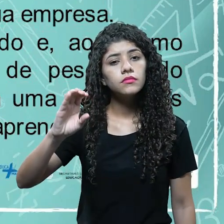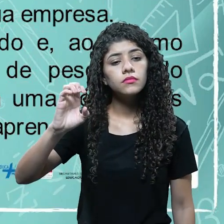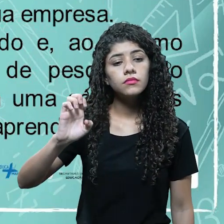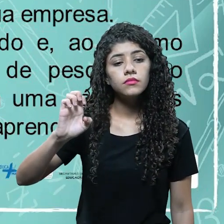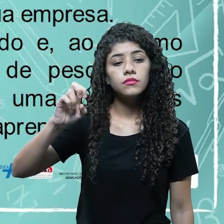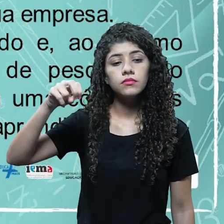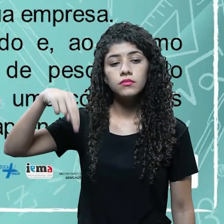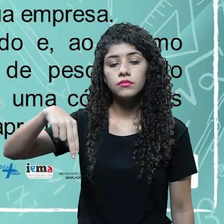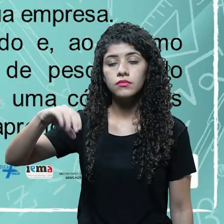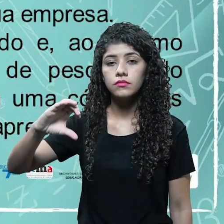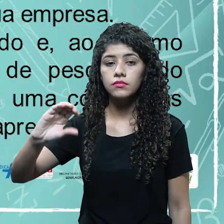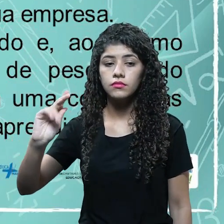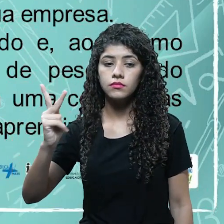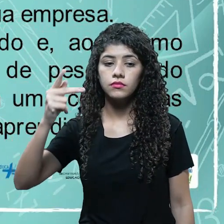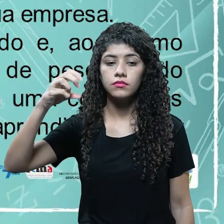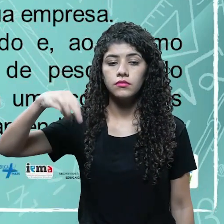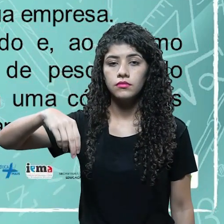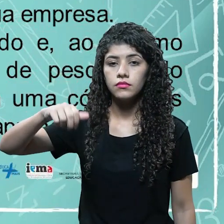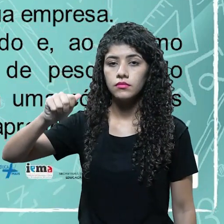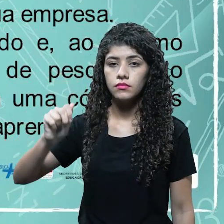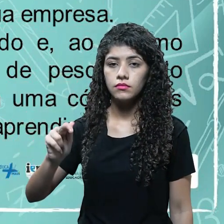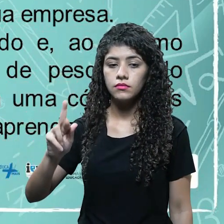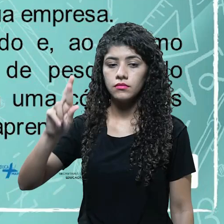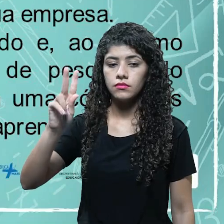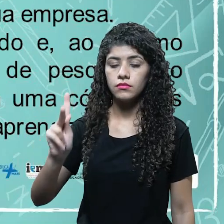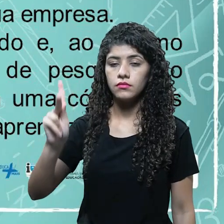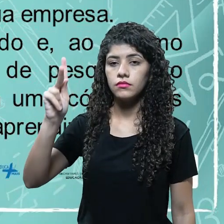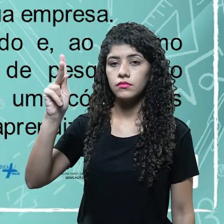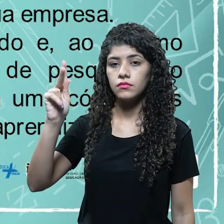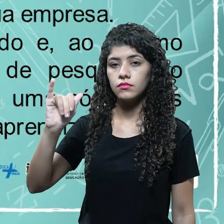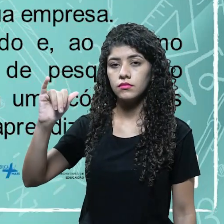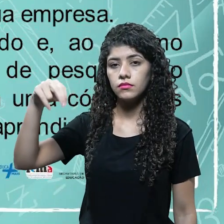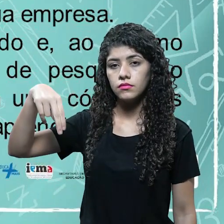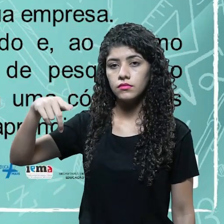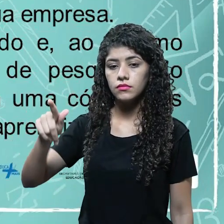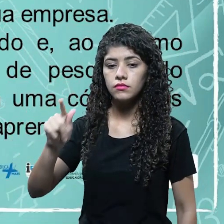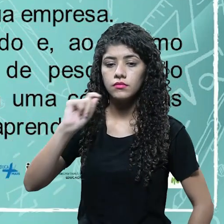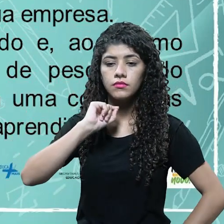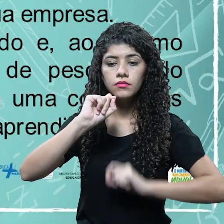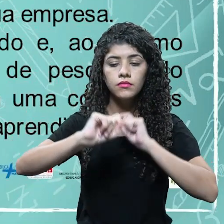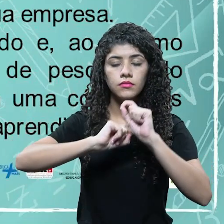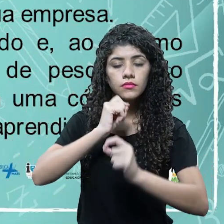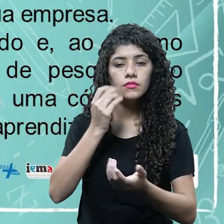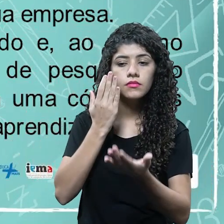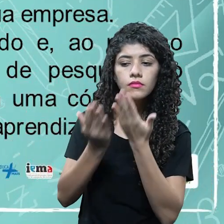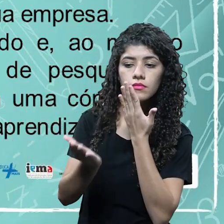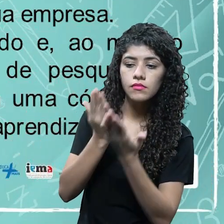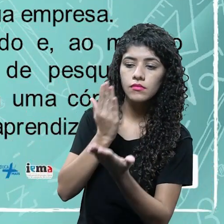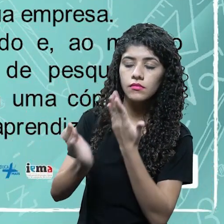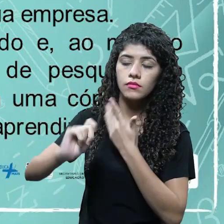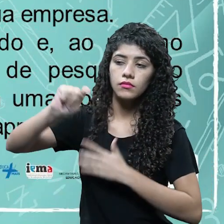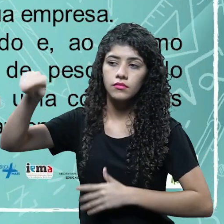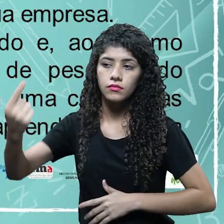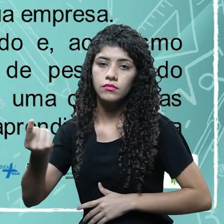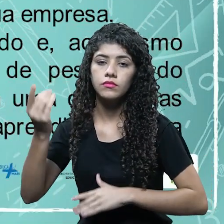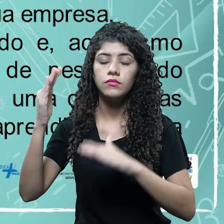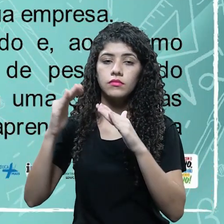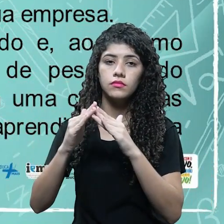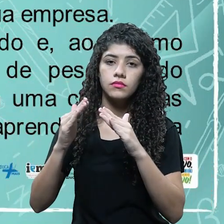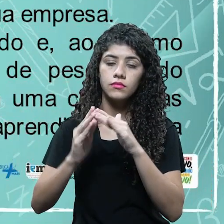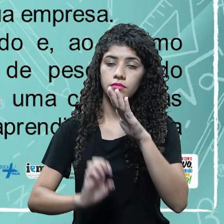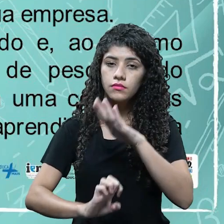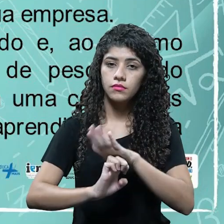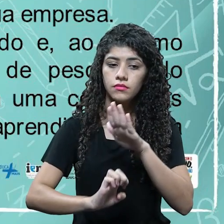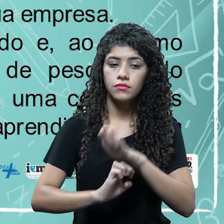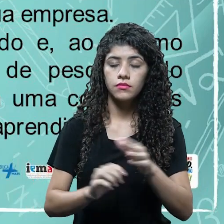benchmarking? Nós vamos ver agora. Vamos dar uma lida. Ó. Benchmarking significa comparação com a concorrência. Analisar seus produtos